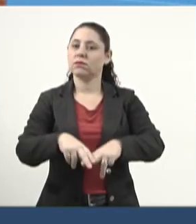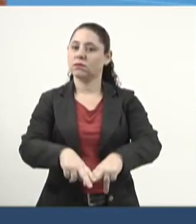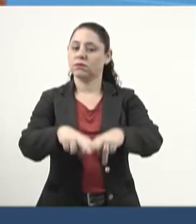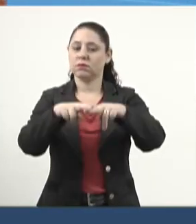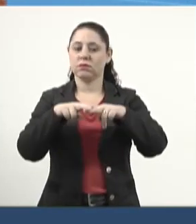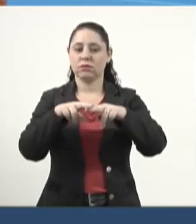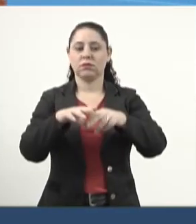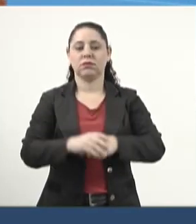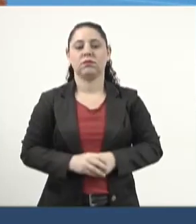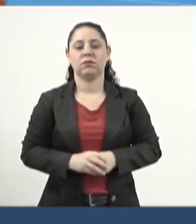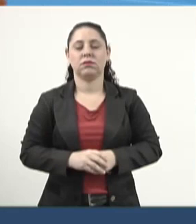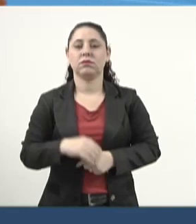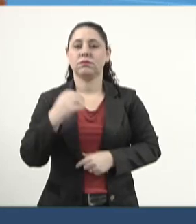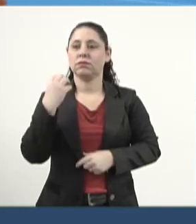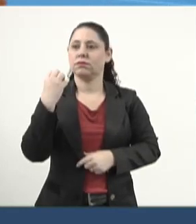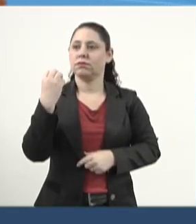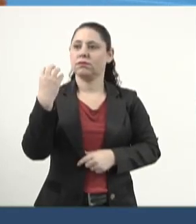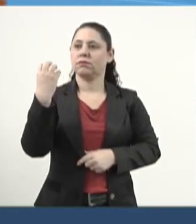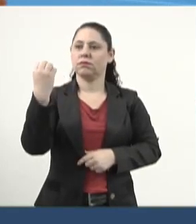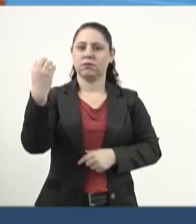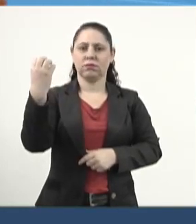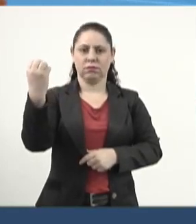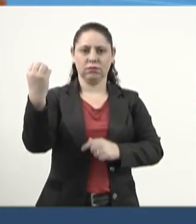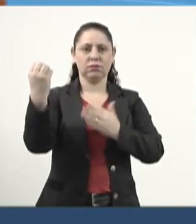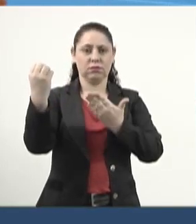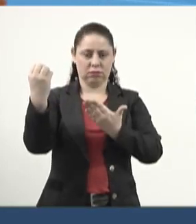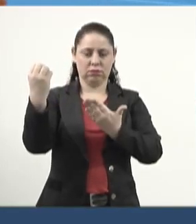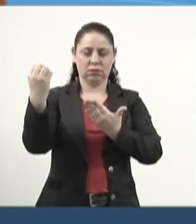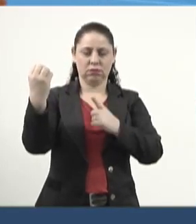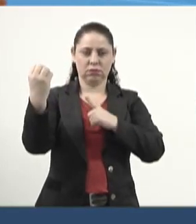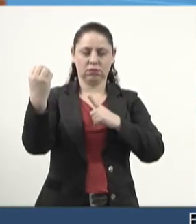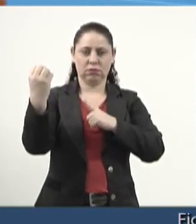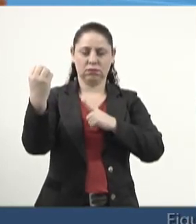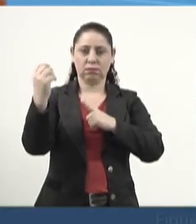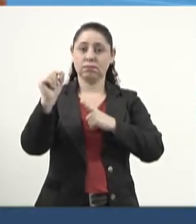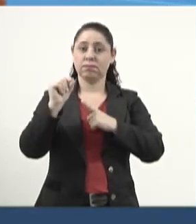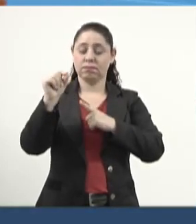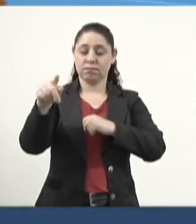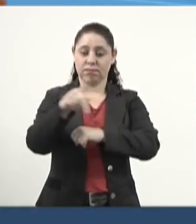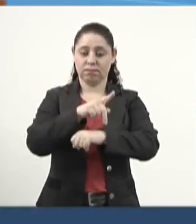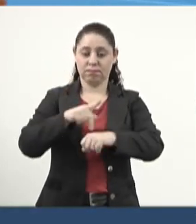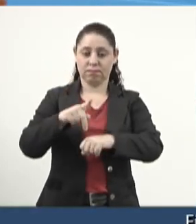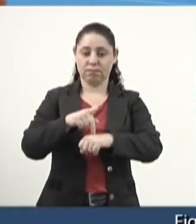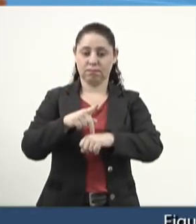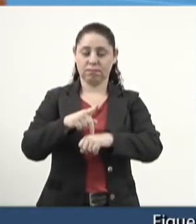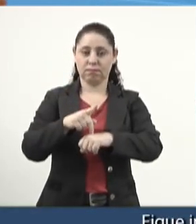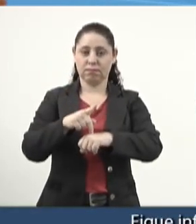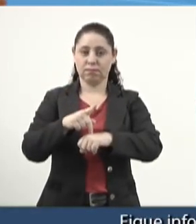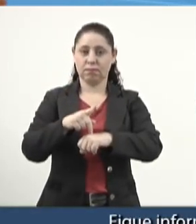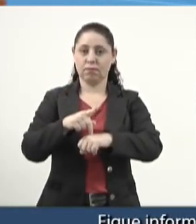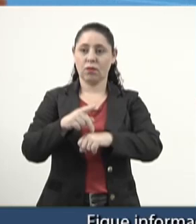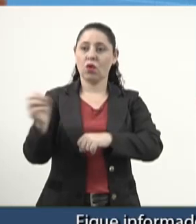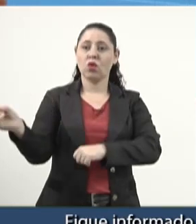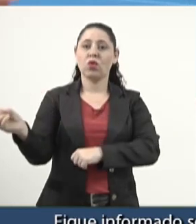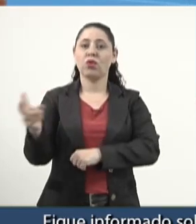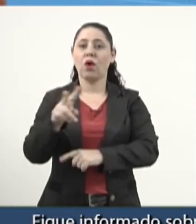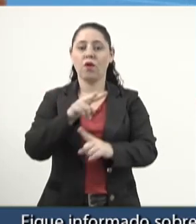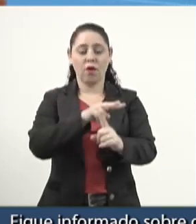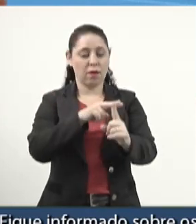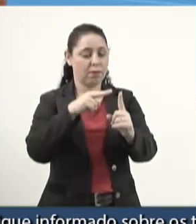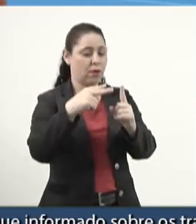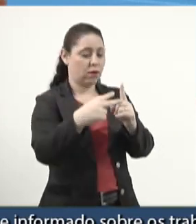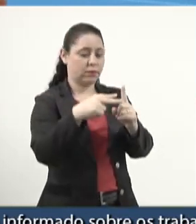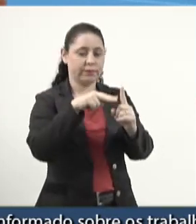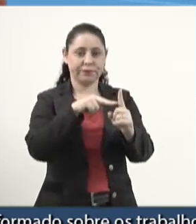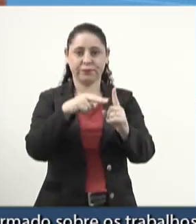Portanto, essas viagens, elas estão rendendo ao país uma nova